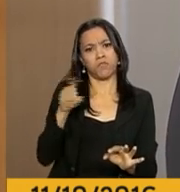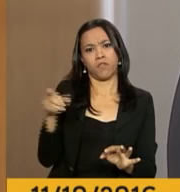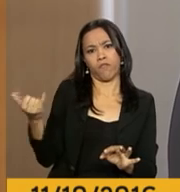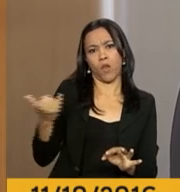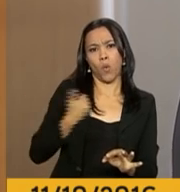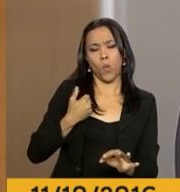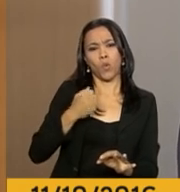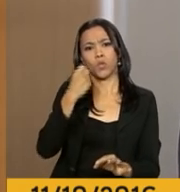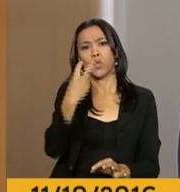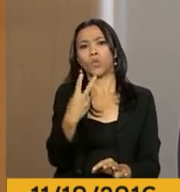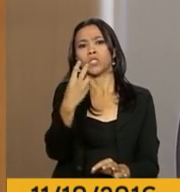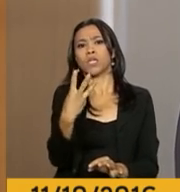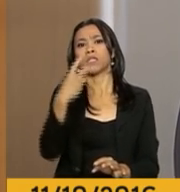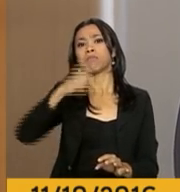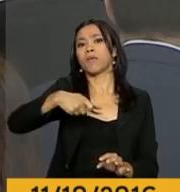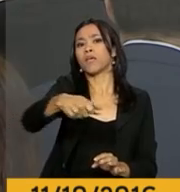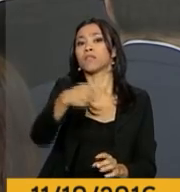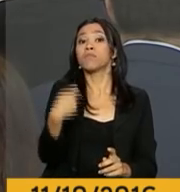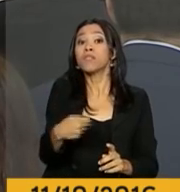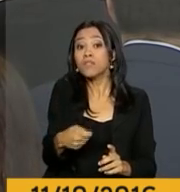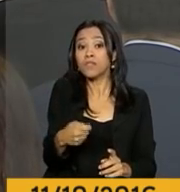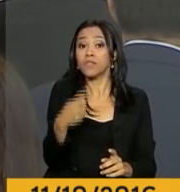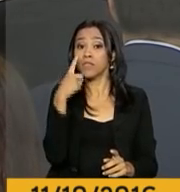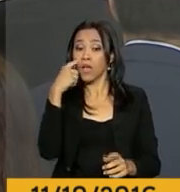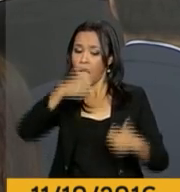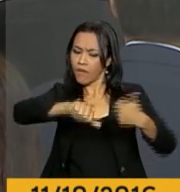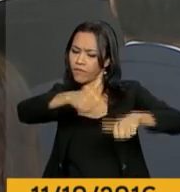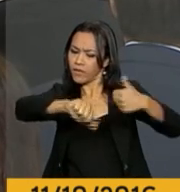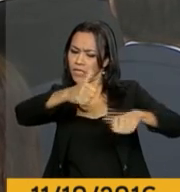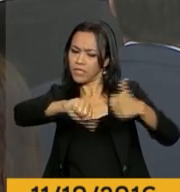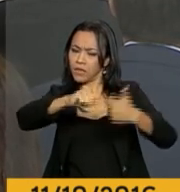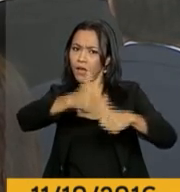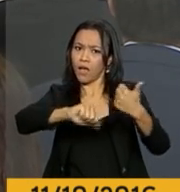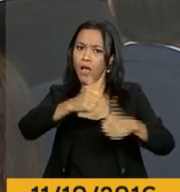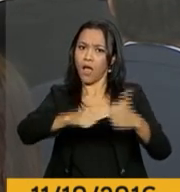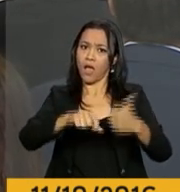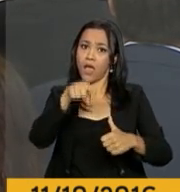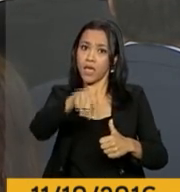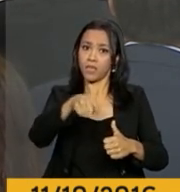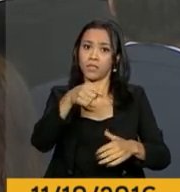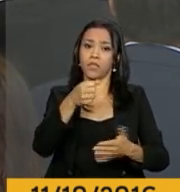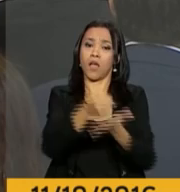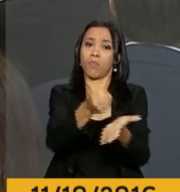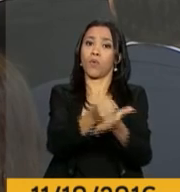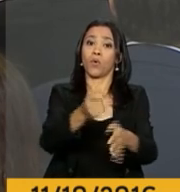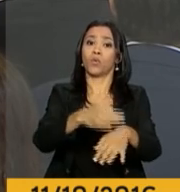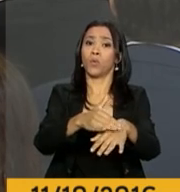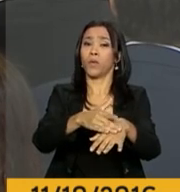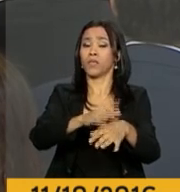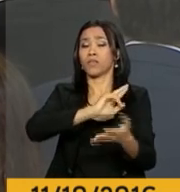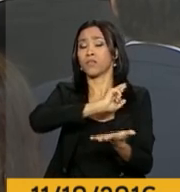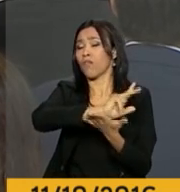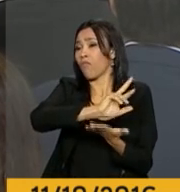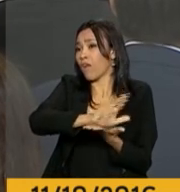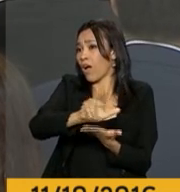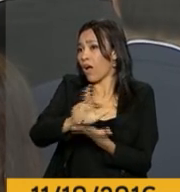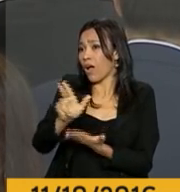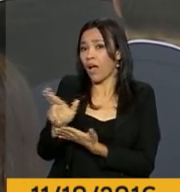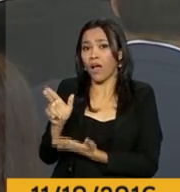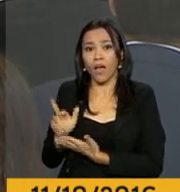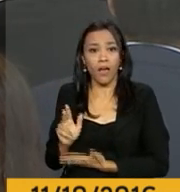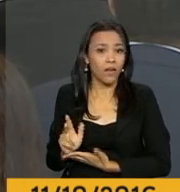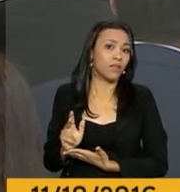a cada dois TR meses você tem que fazer uma revisão eh do auxílio doença são são milhares e milhares de